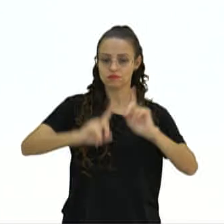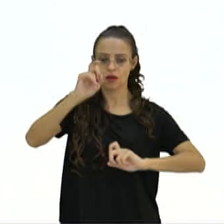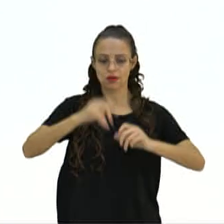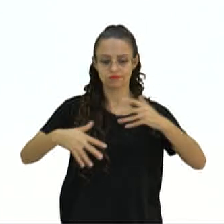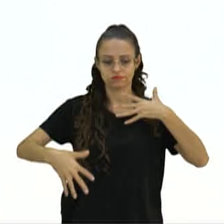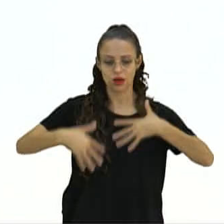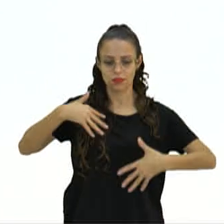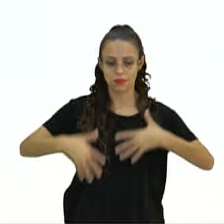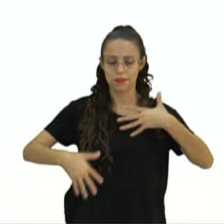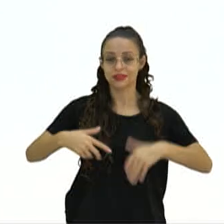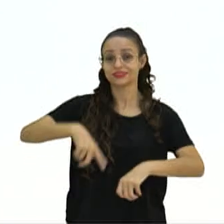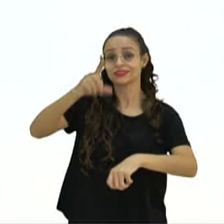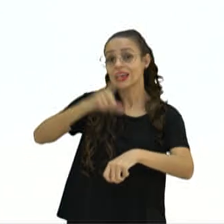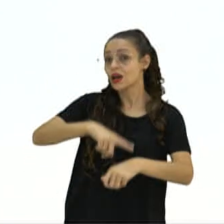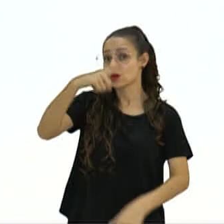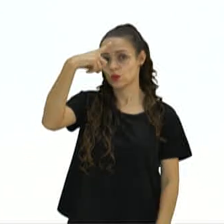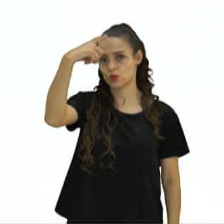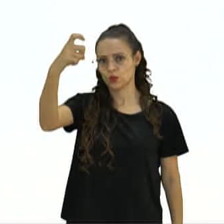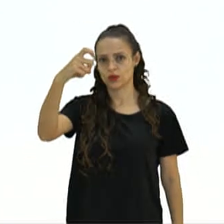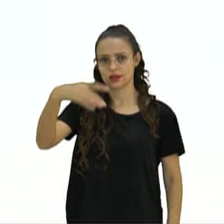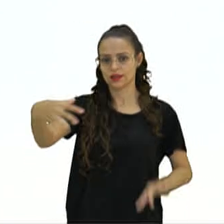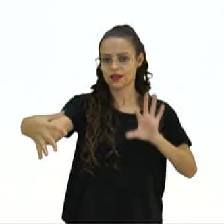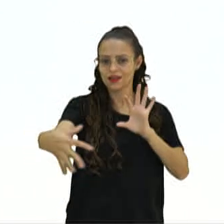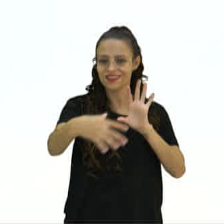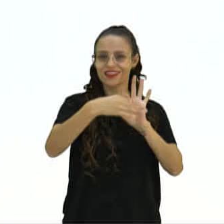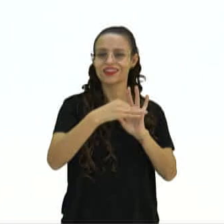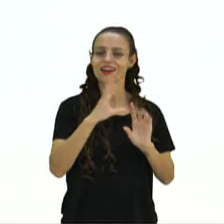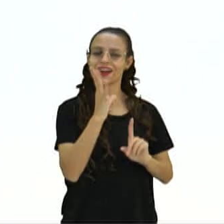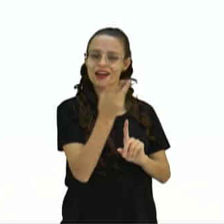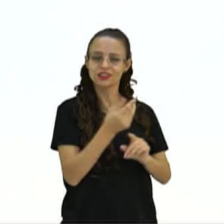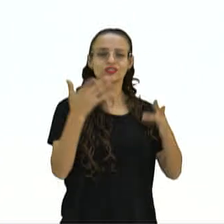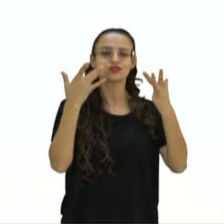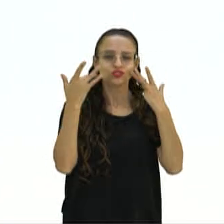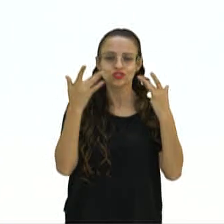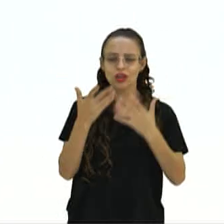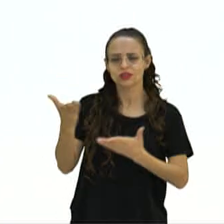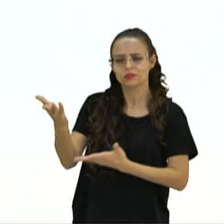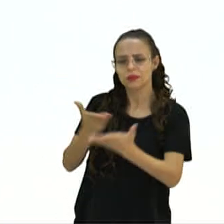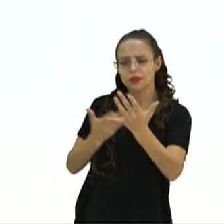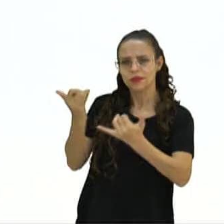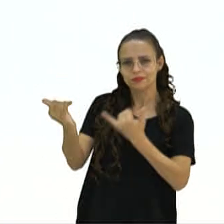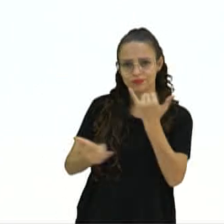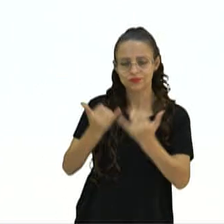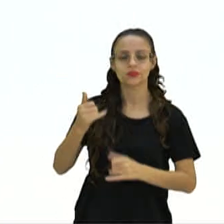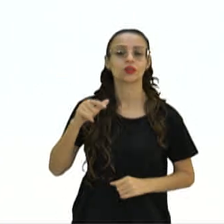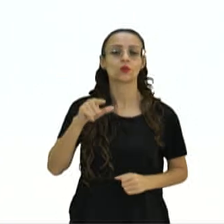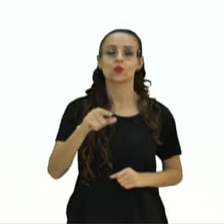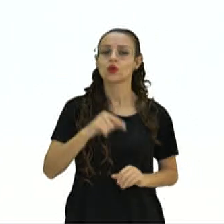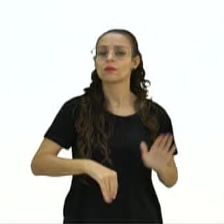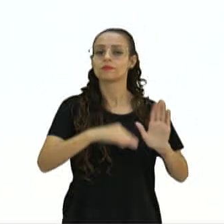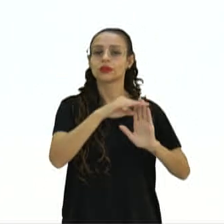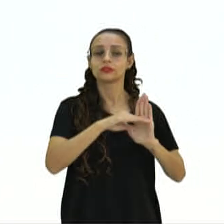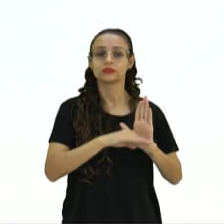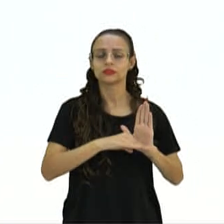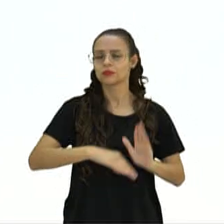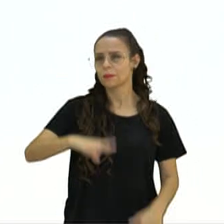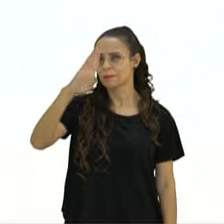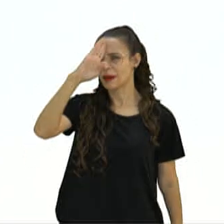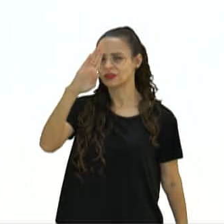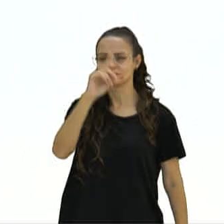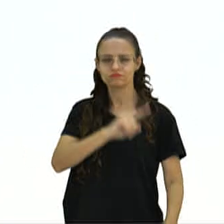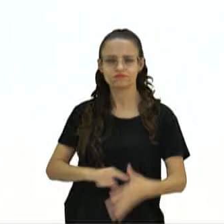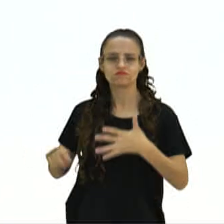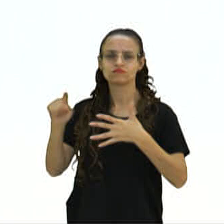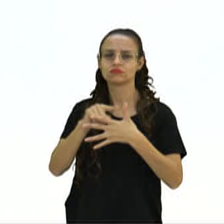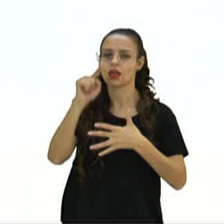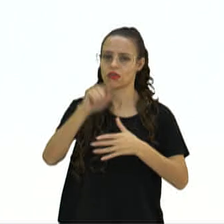da improvisação, aproximando a arte do teatro a uma prática recreativa. O princípio é a comunicação, que surge a partir